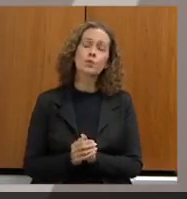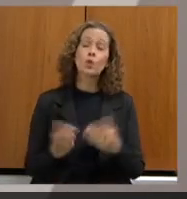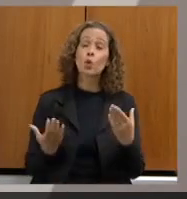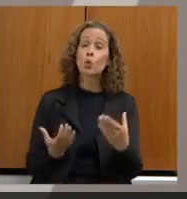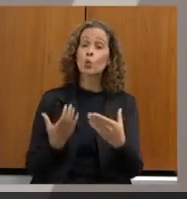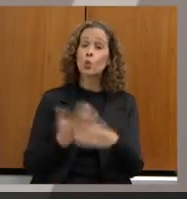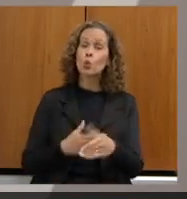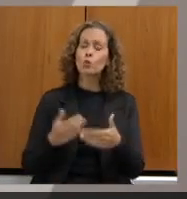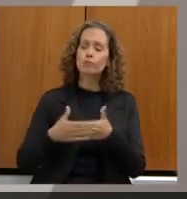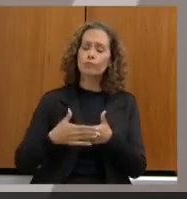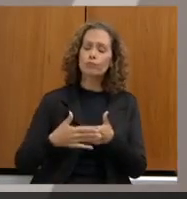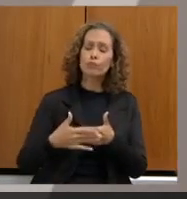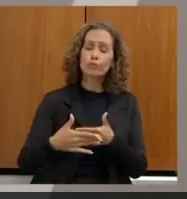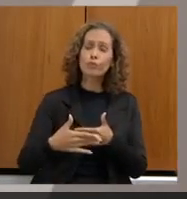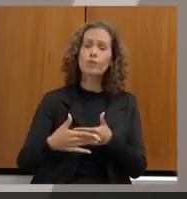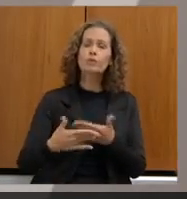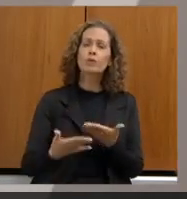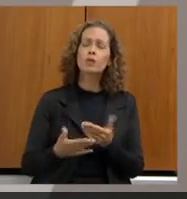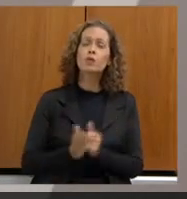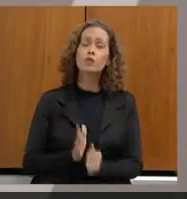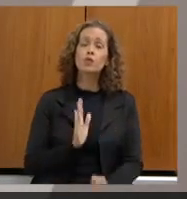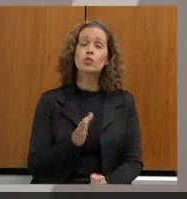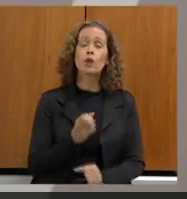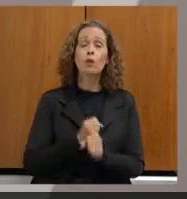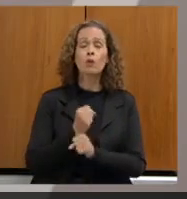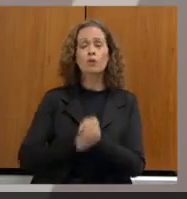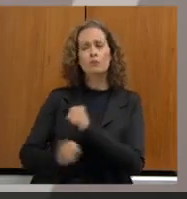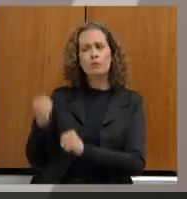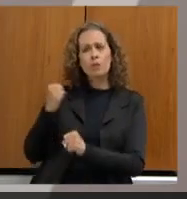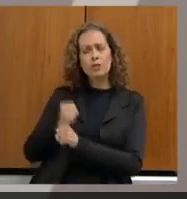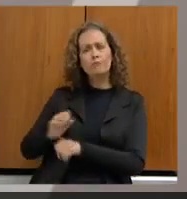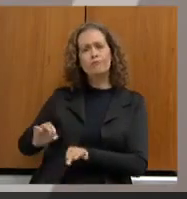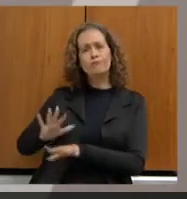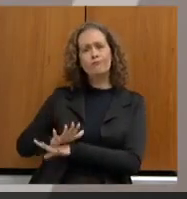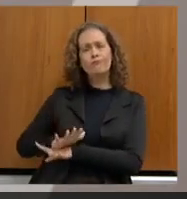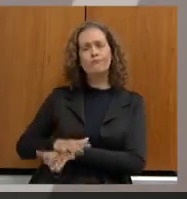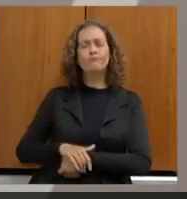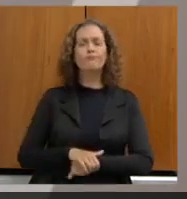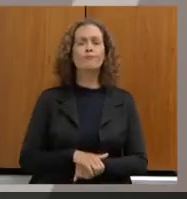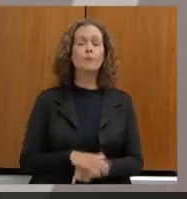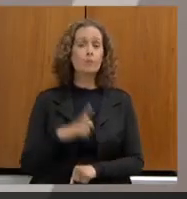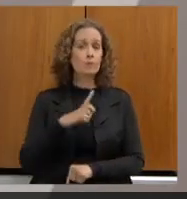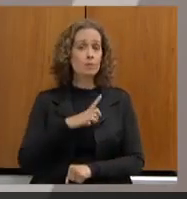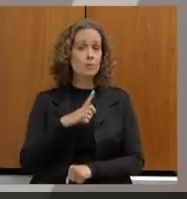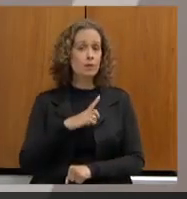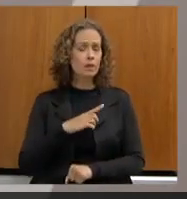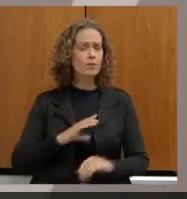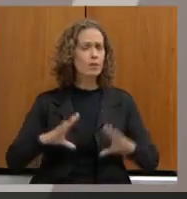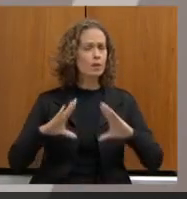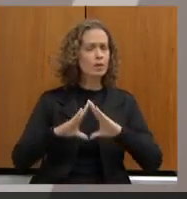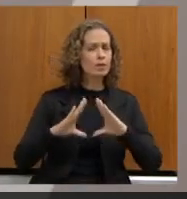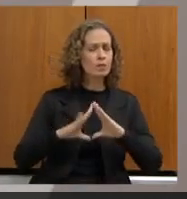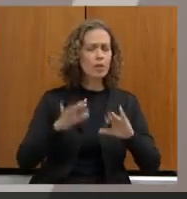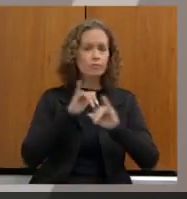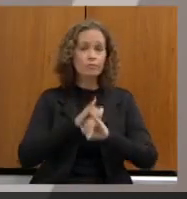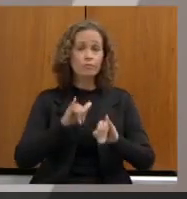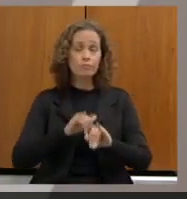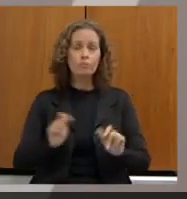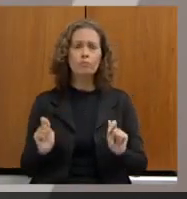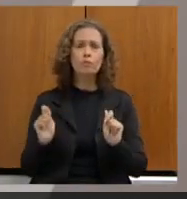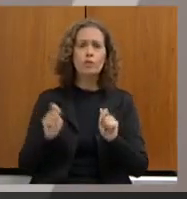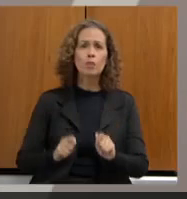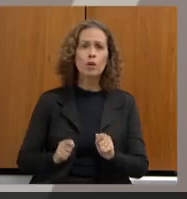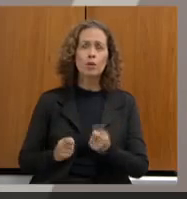concurso que que finalizou no final do ano passado uma vez que houve a lei aqui na Assembleia determinante poderia se prolongar